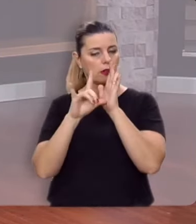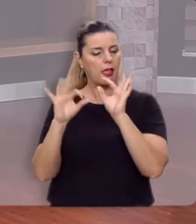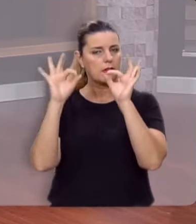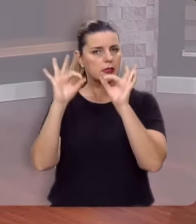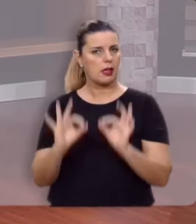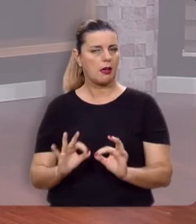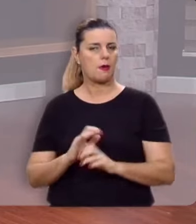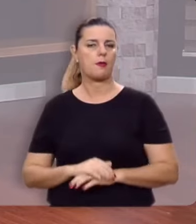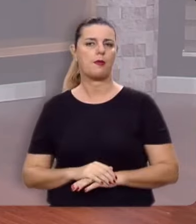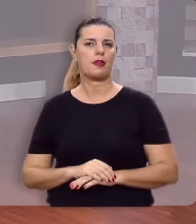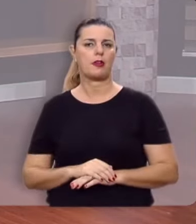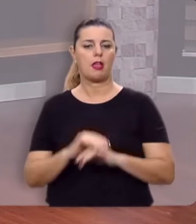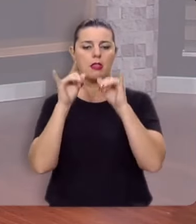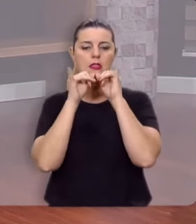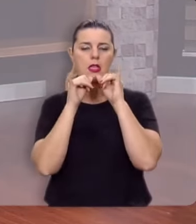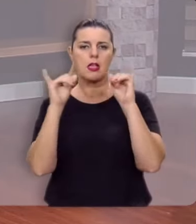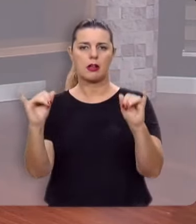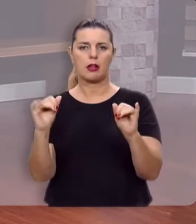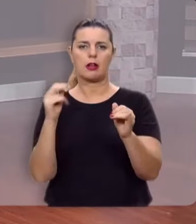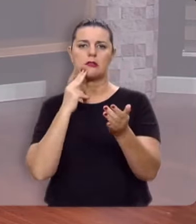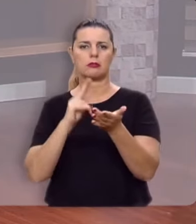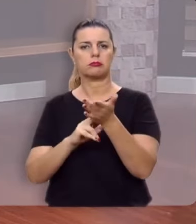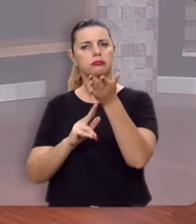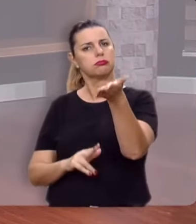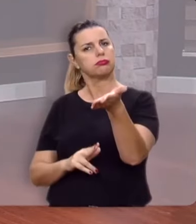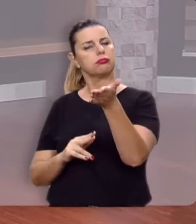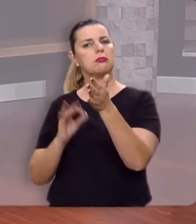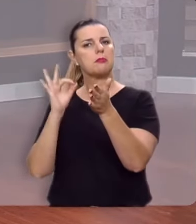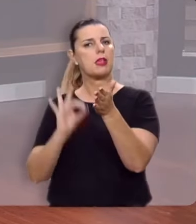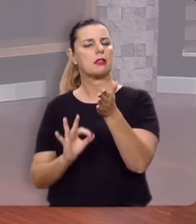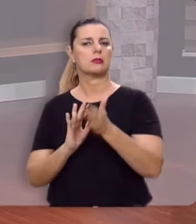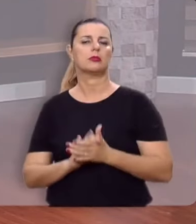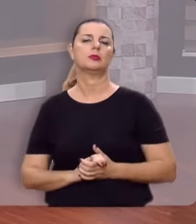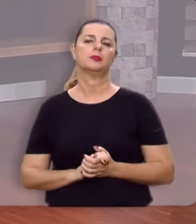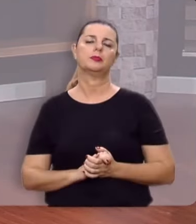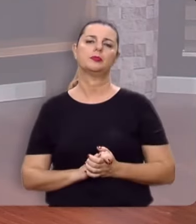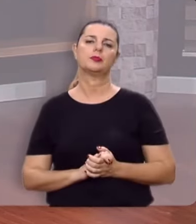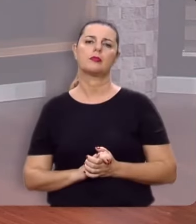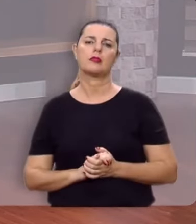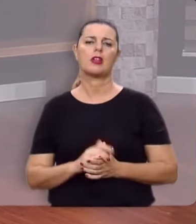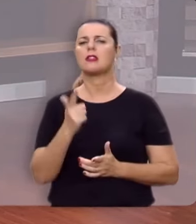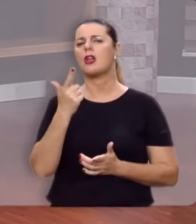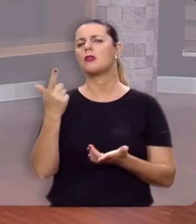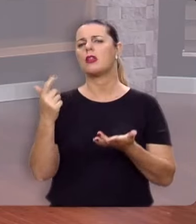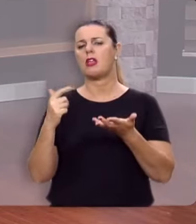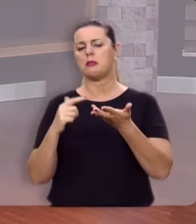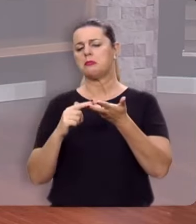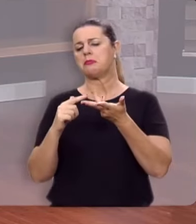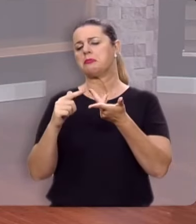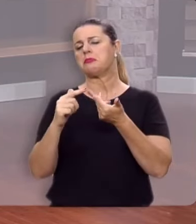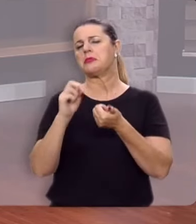legal, é uma declaração jurídica, forense. Não tem